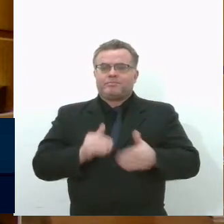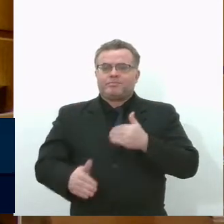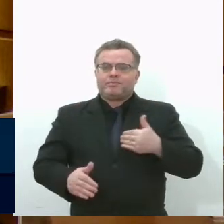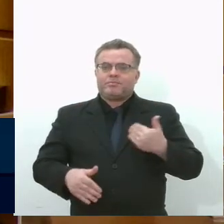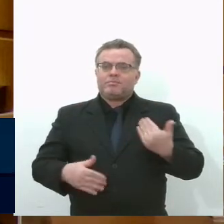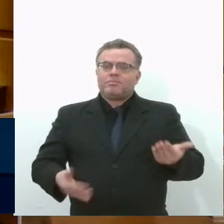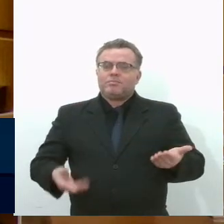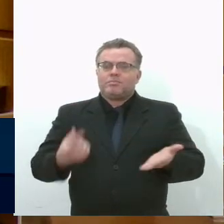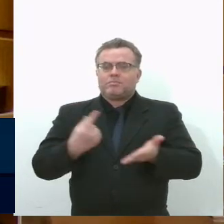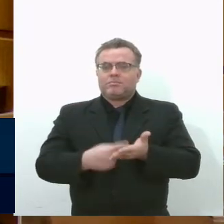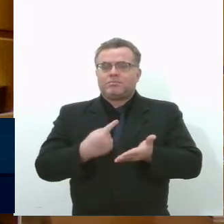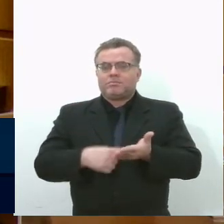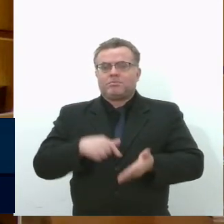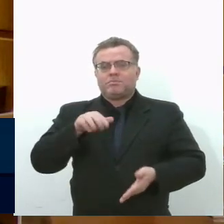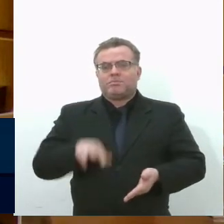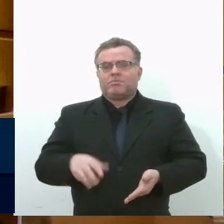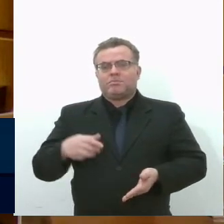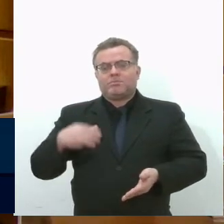É mamãe?